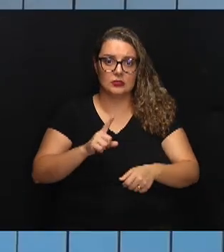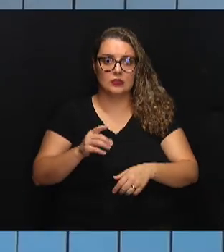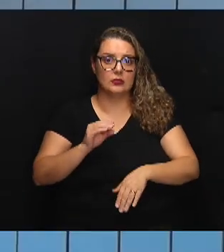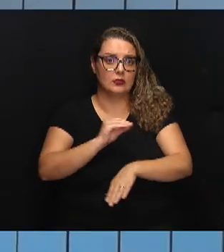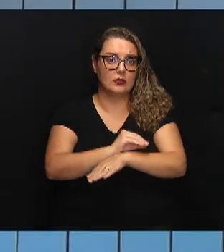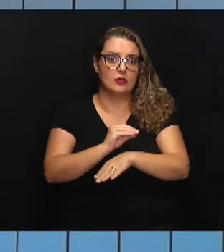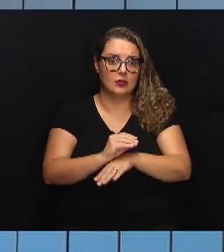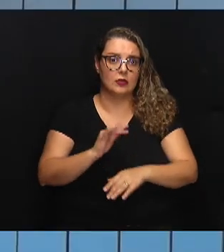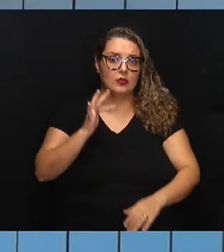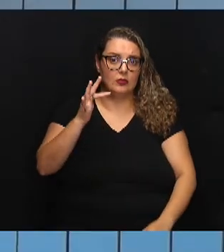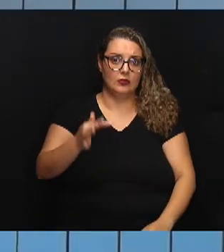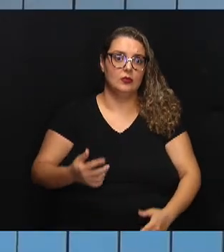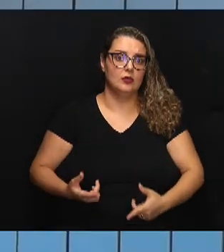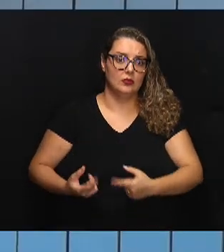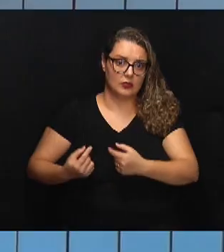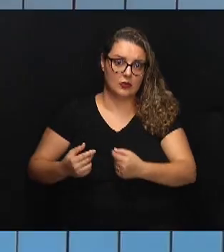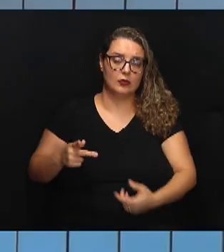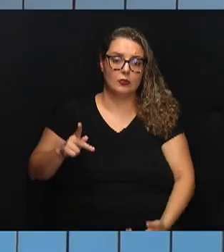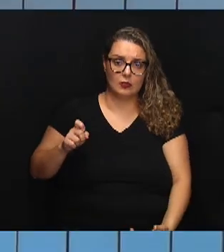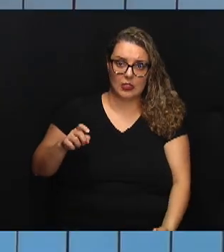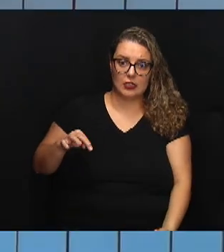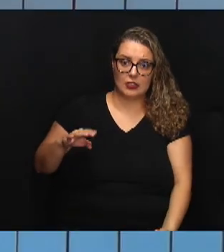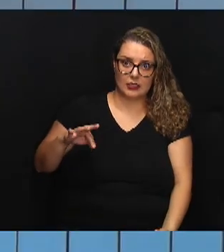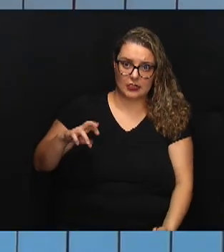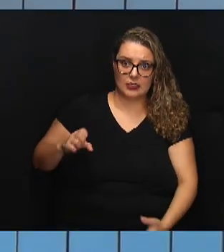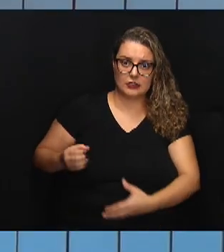virar futuramente um câncer no pâncreas?